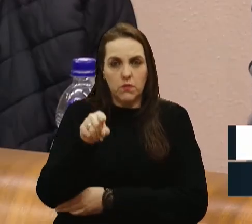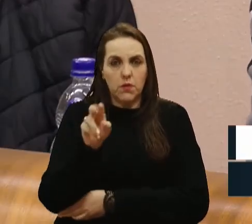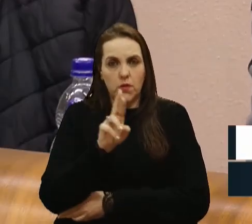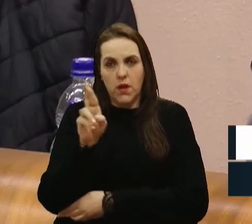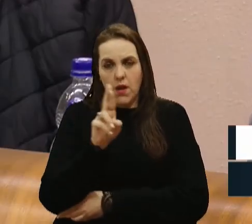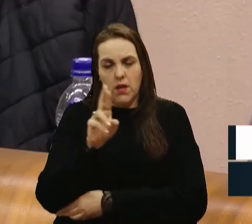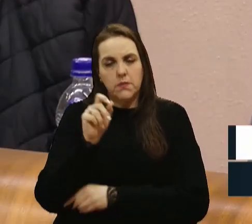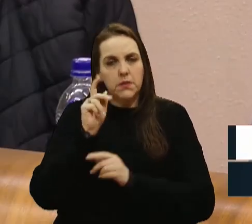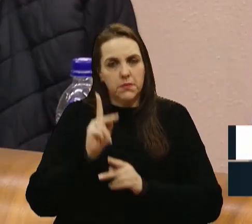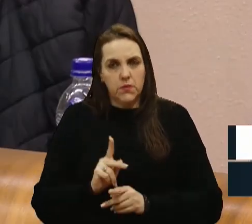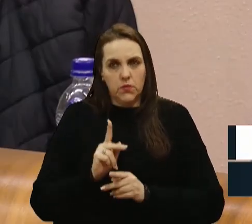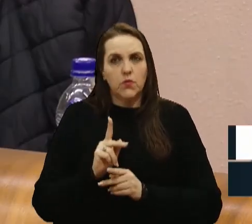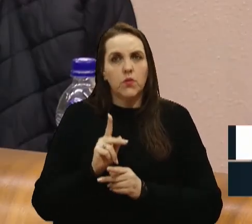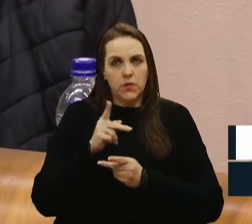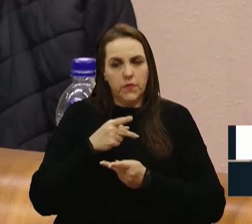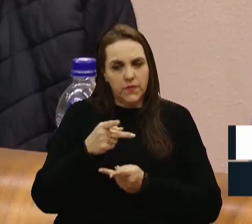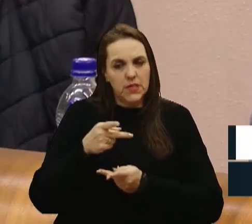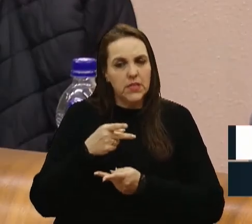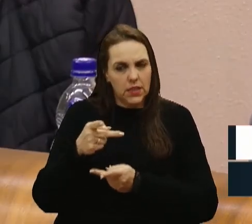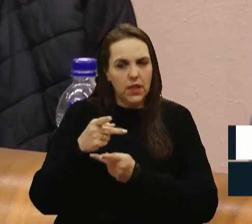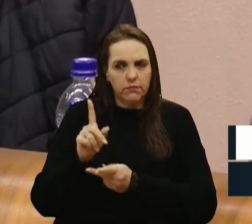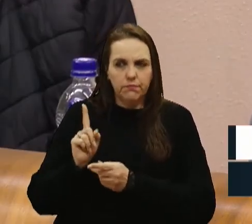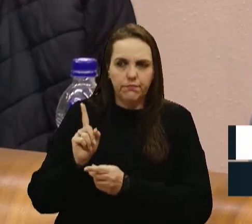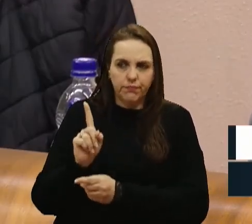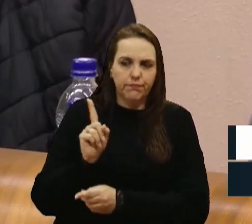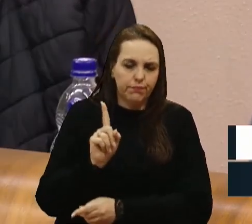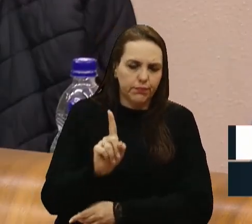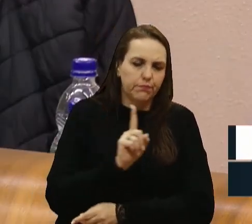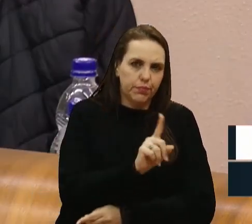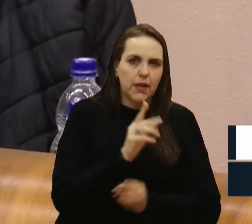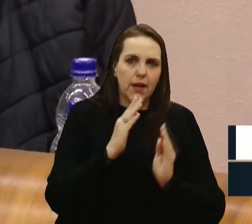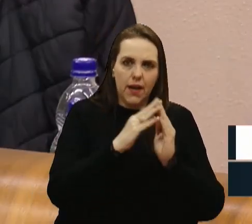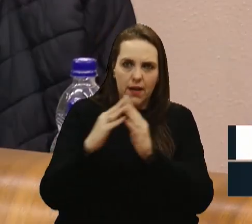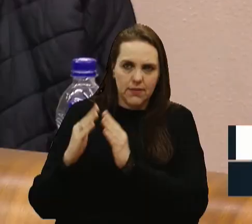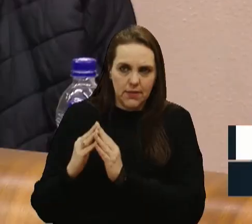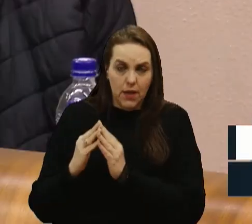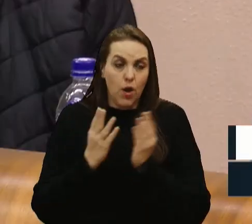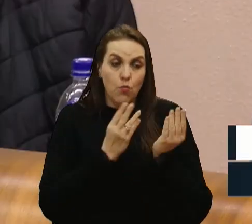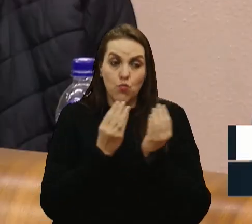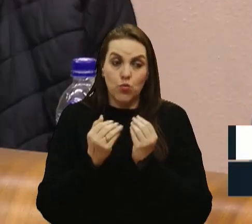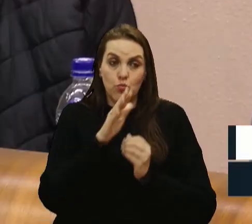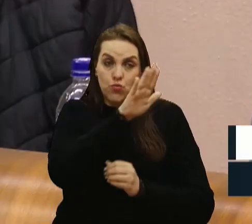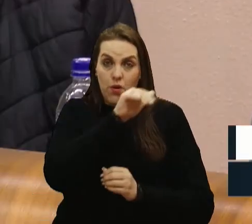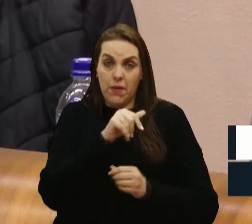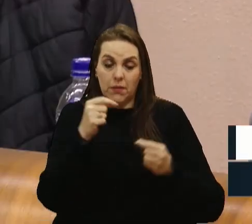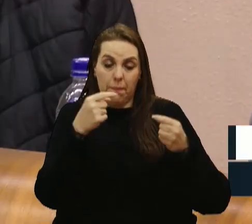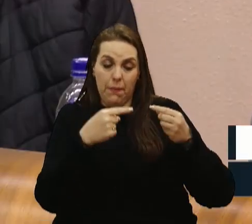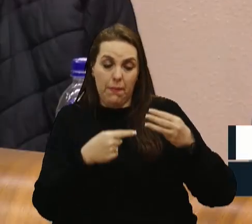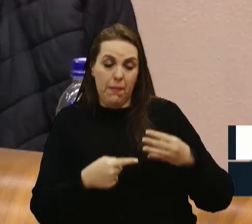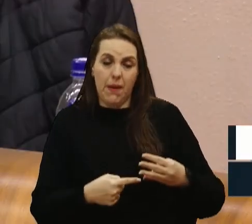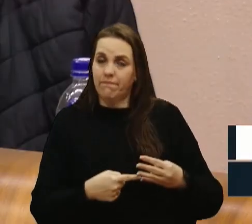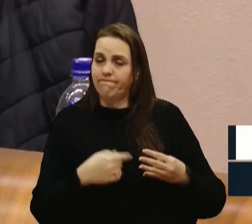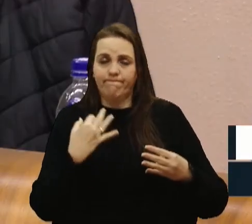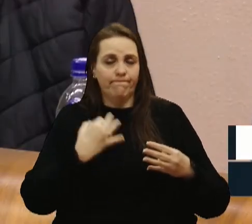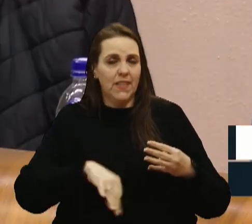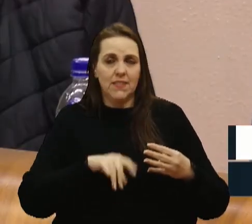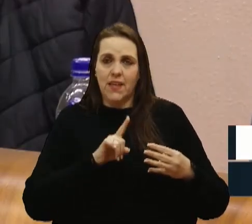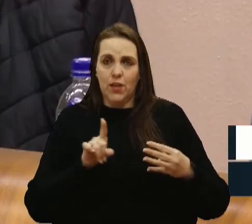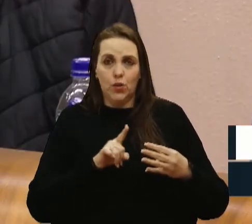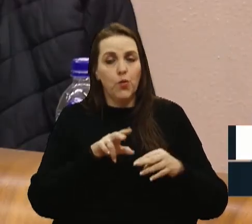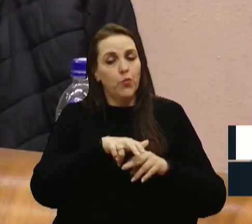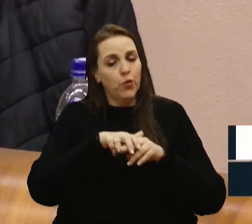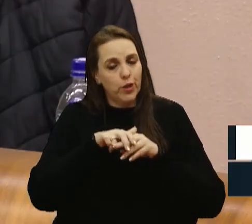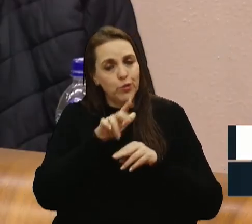visitadores. Muitos foram chamados e não atenderam às condições dos critérios estabelecidos, por isso que estão sendo chamados